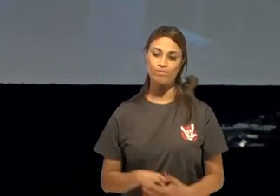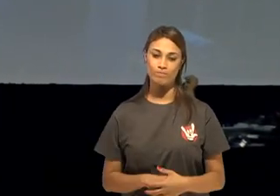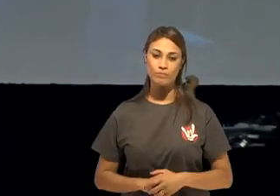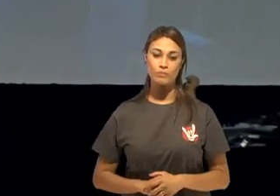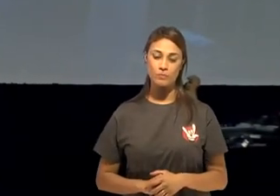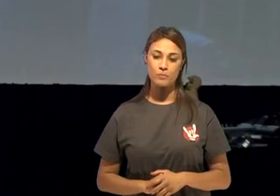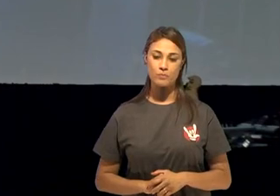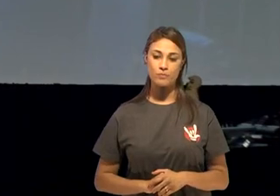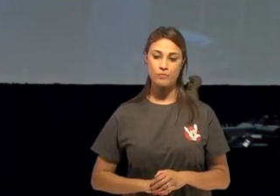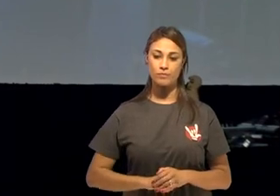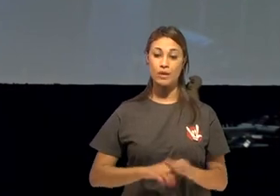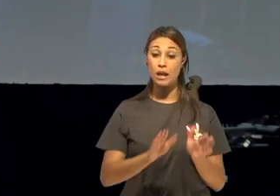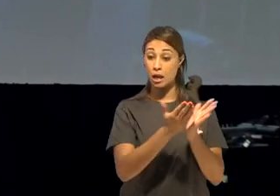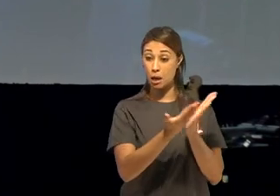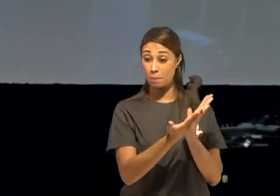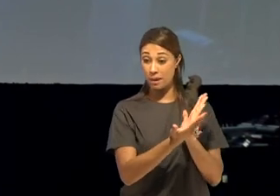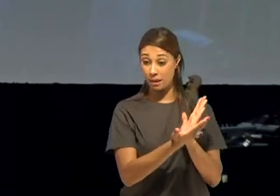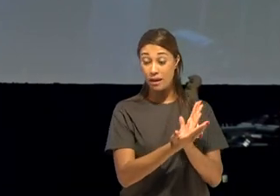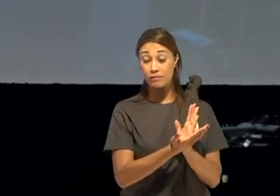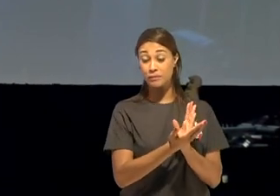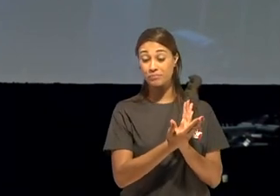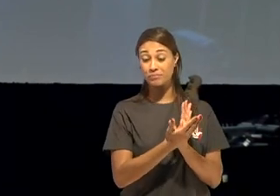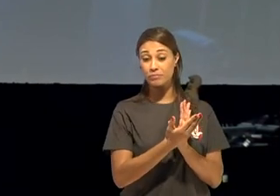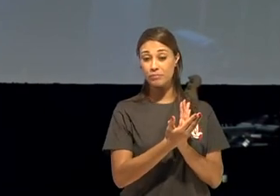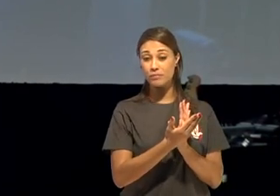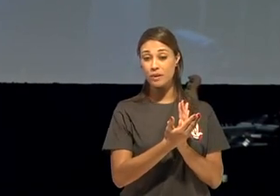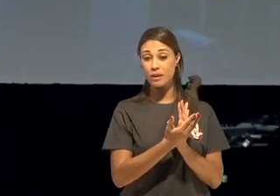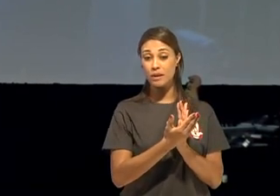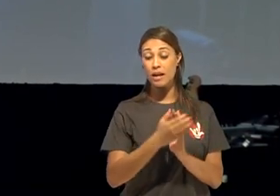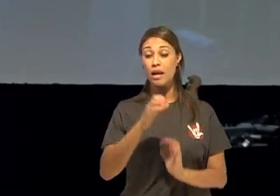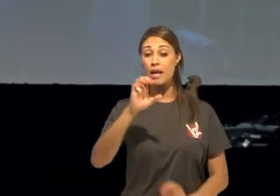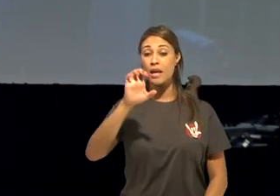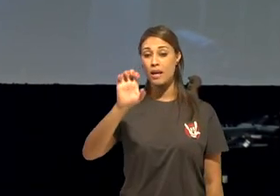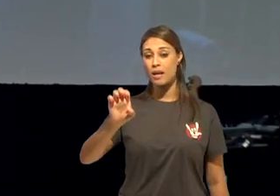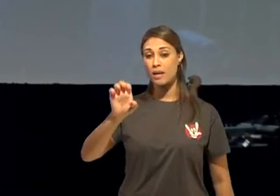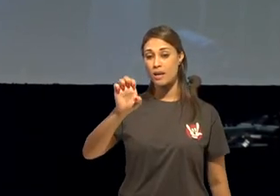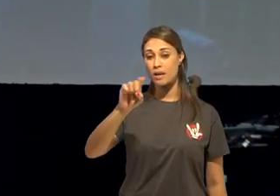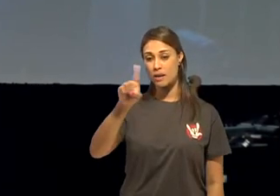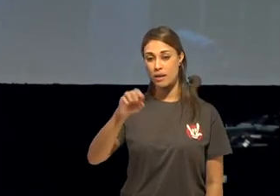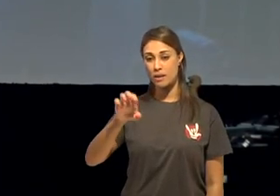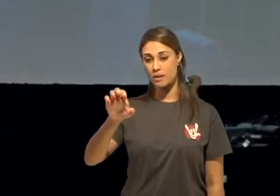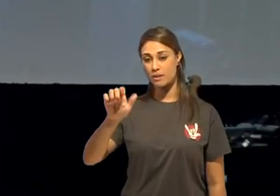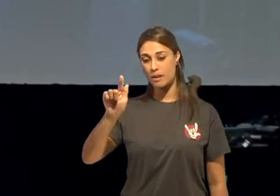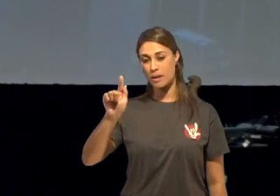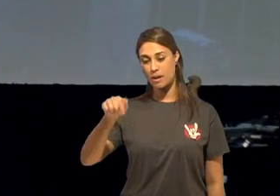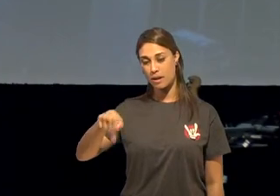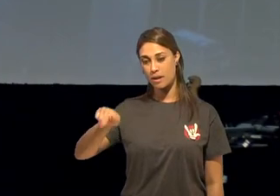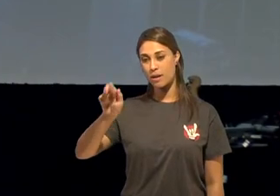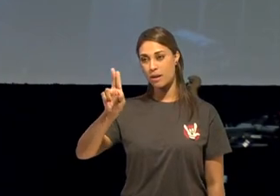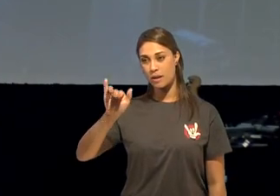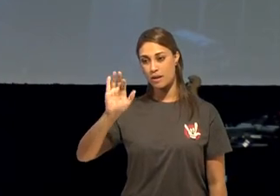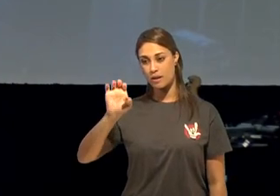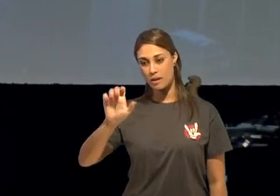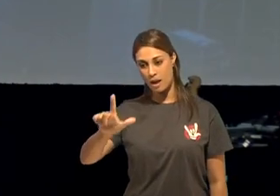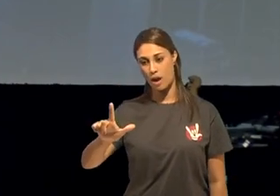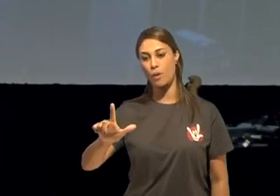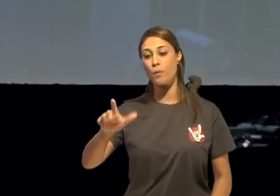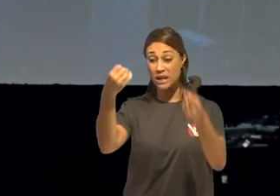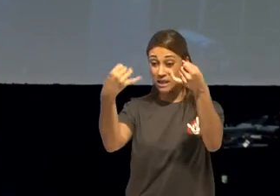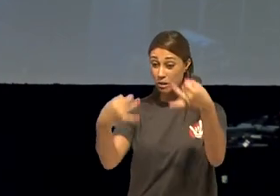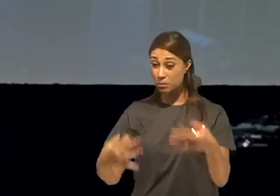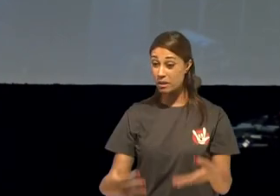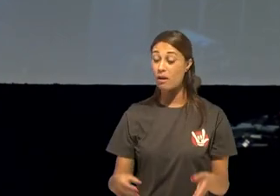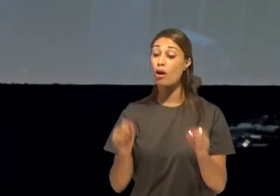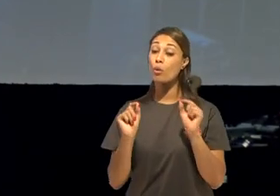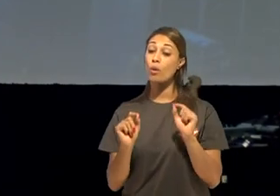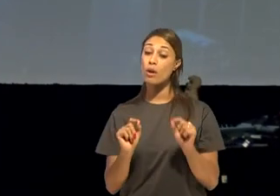Ezequiel 47, que o Senhor o convida para ir mais fundo. O Senhor o convida porque a nossa tendência é se acostumar com as